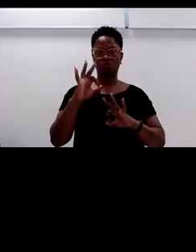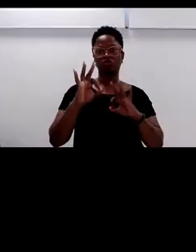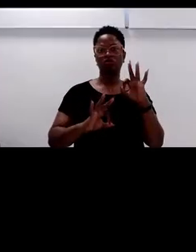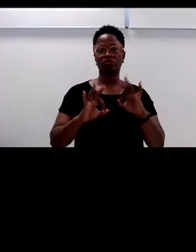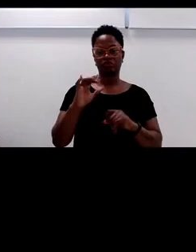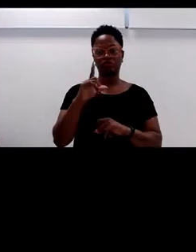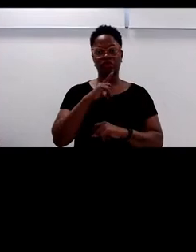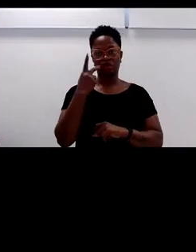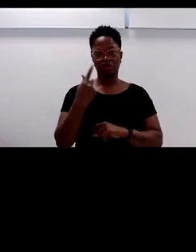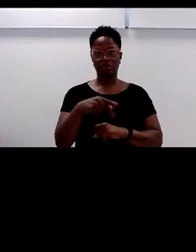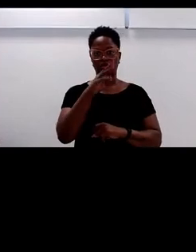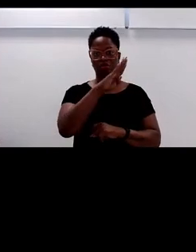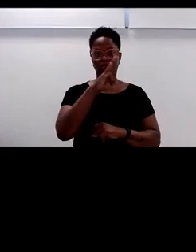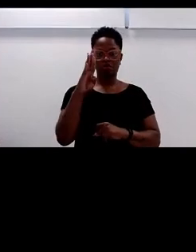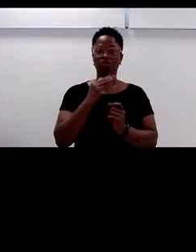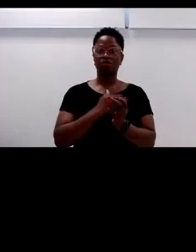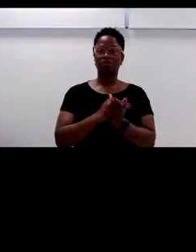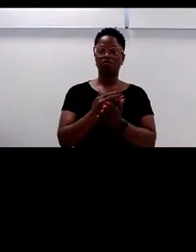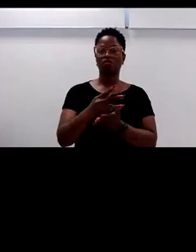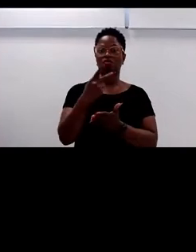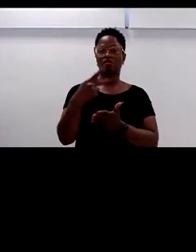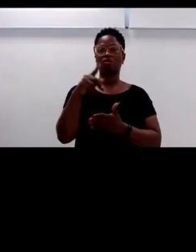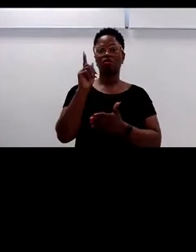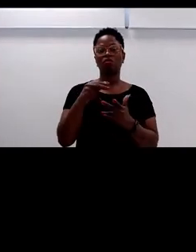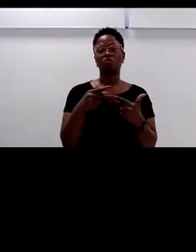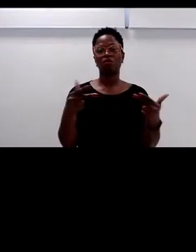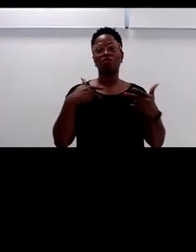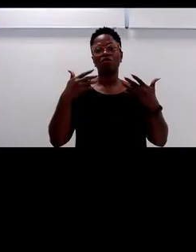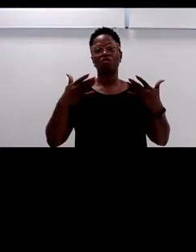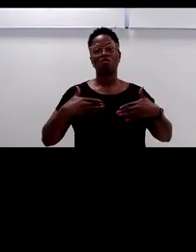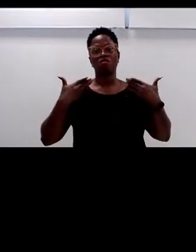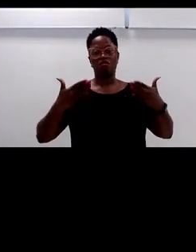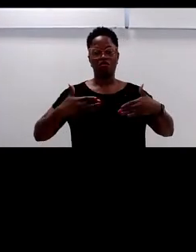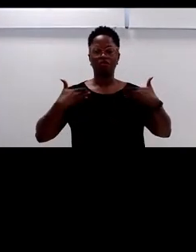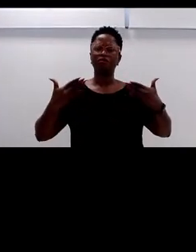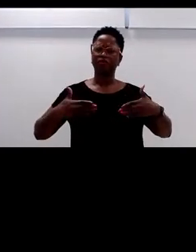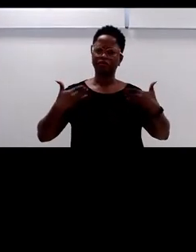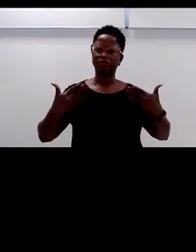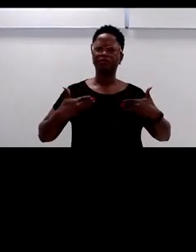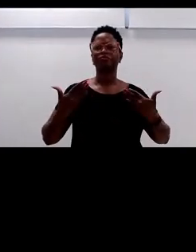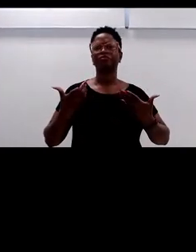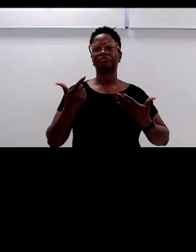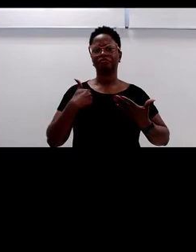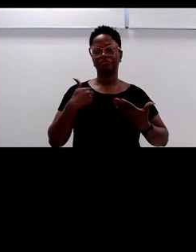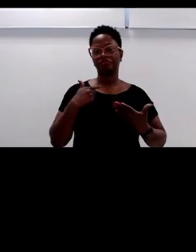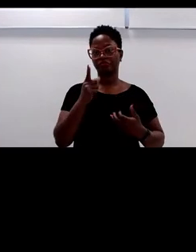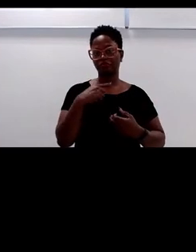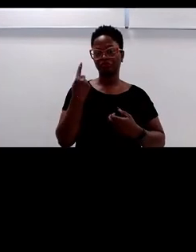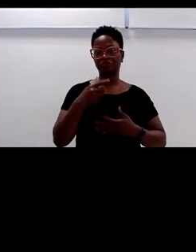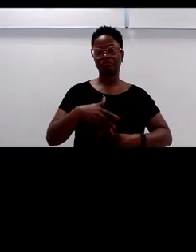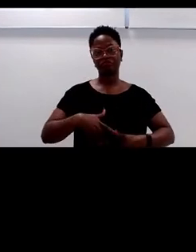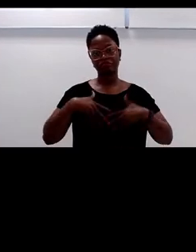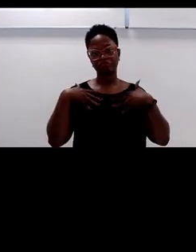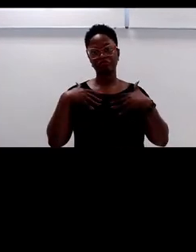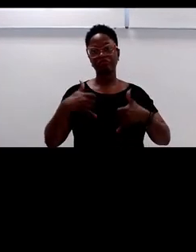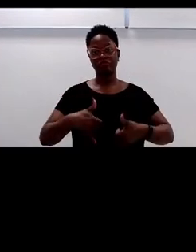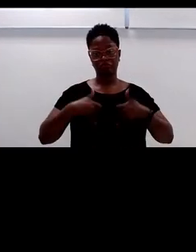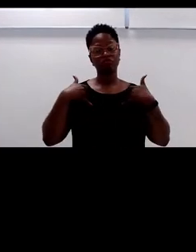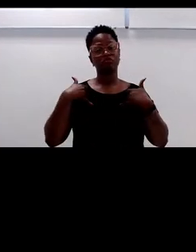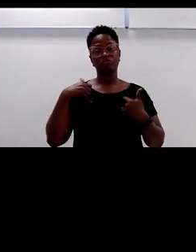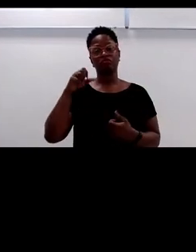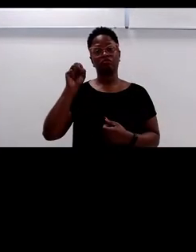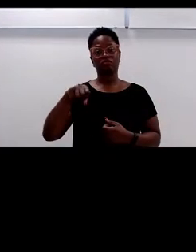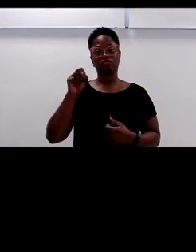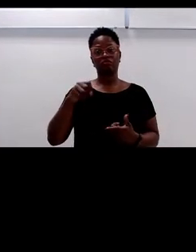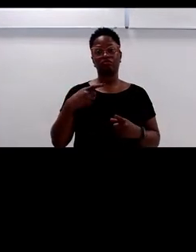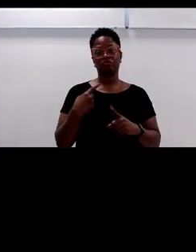para a biblioteca, foi uma coisa de uma alegria muito grande. Isso para a gente não é uma honra? É uma honra. Que